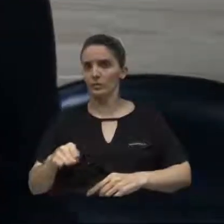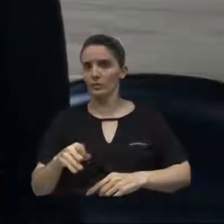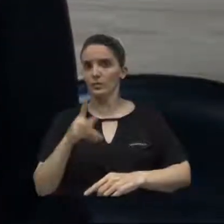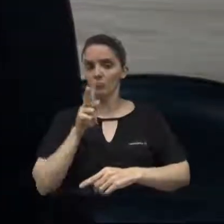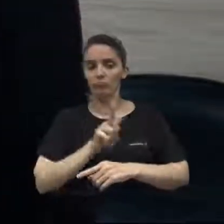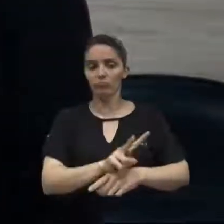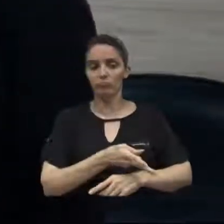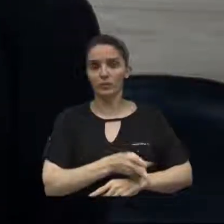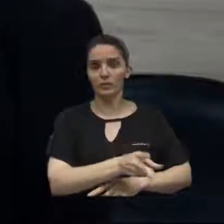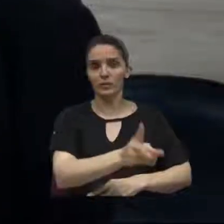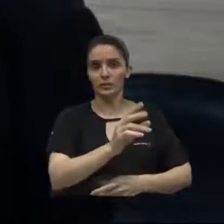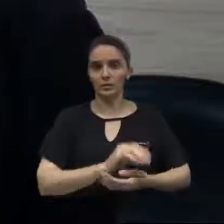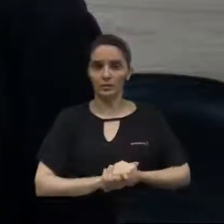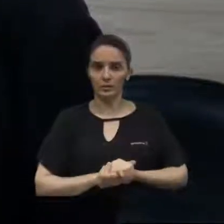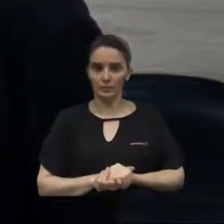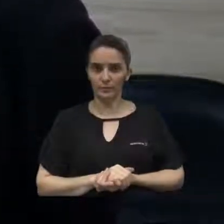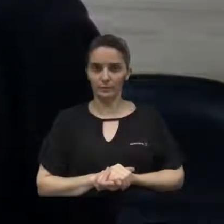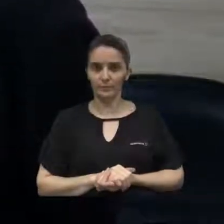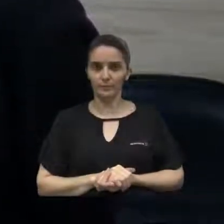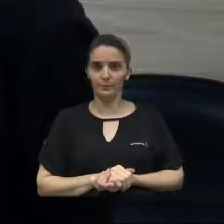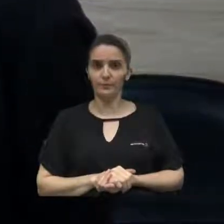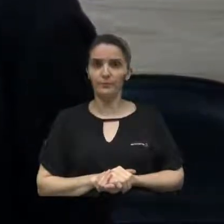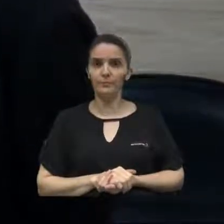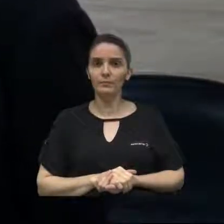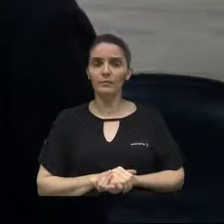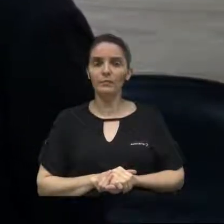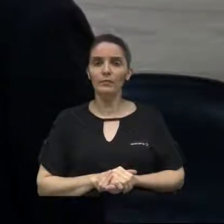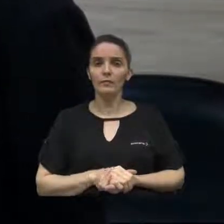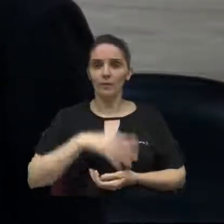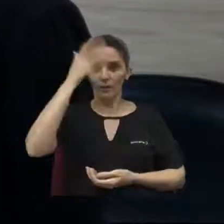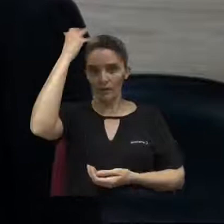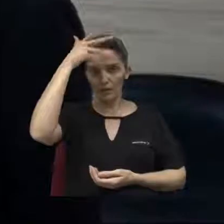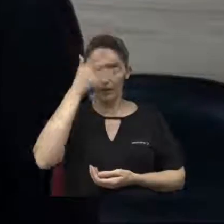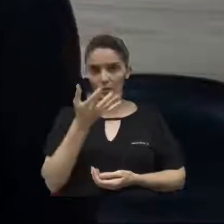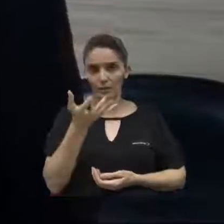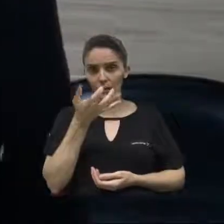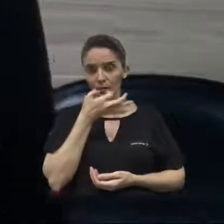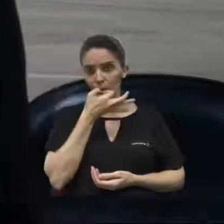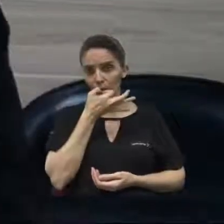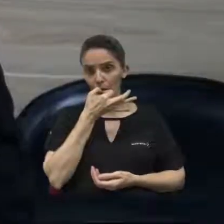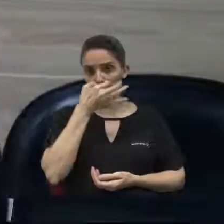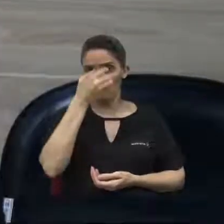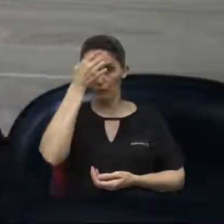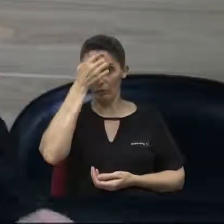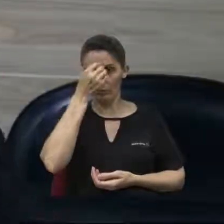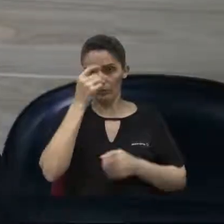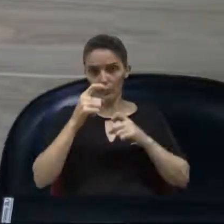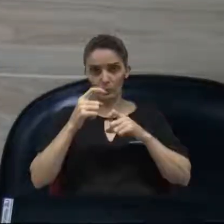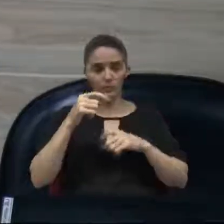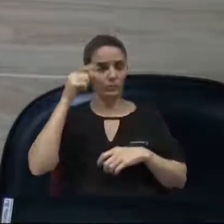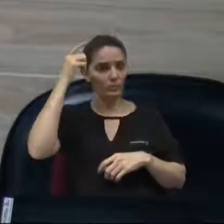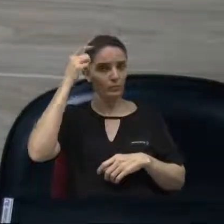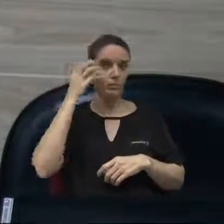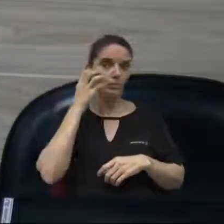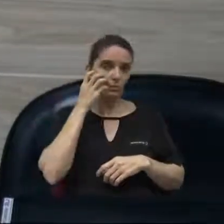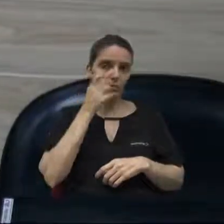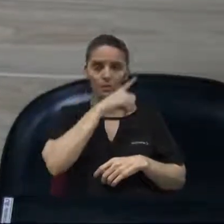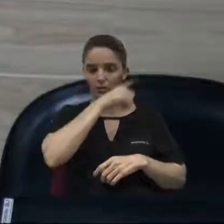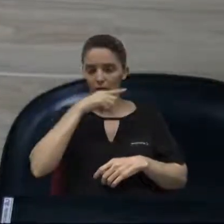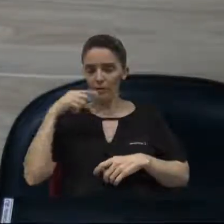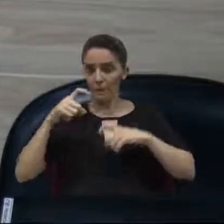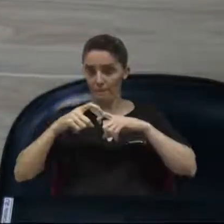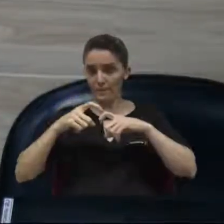aqui, gostaria muito de ouvir depois a opinião dos médicos dessa casa, referente à vacinação, para